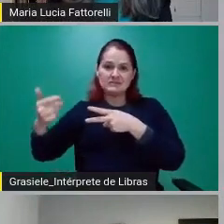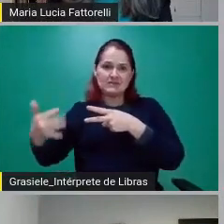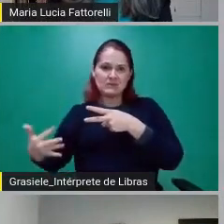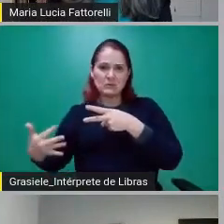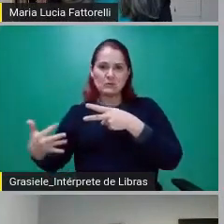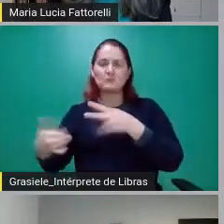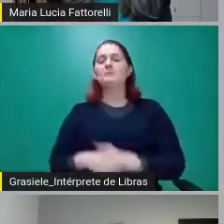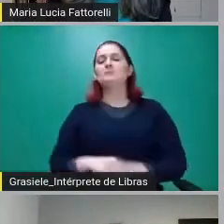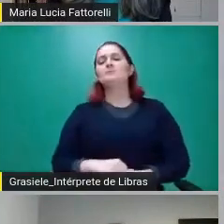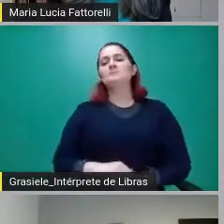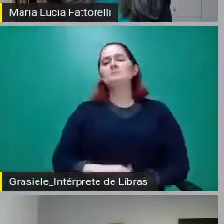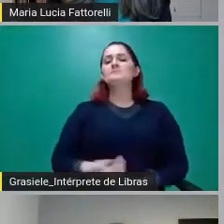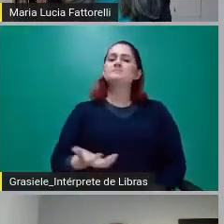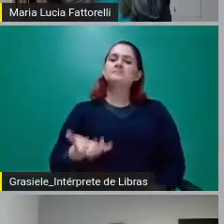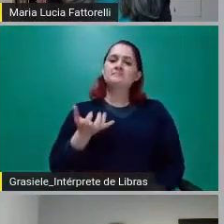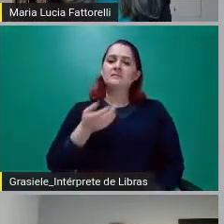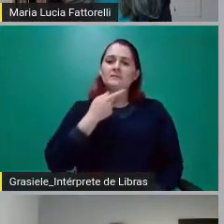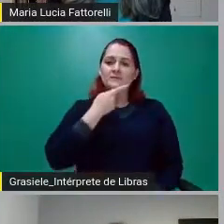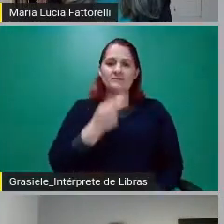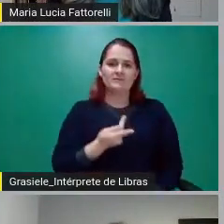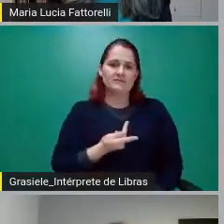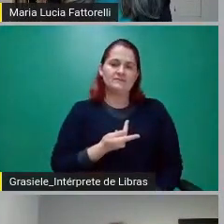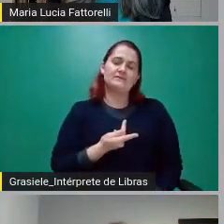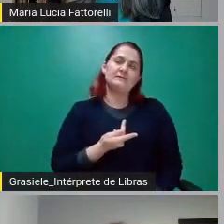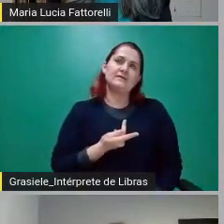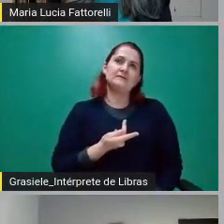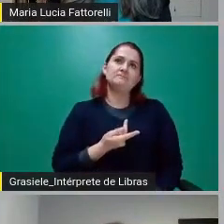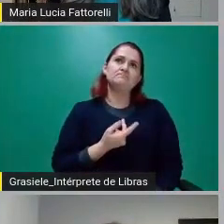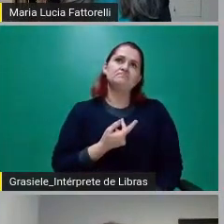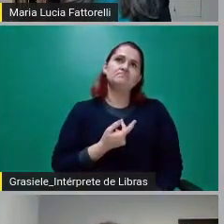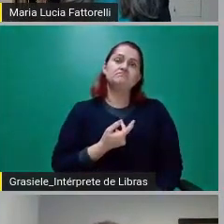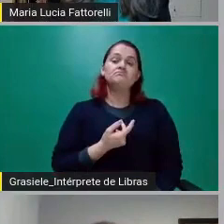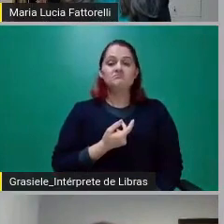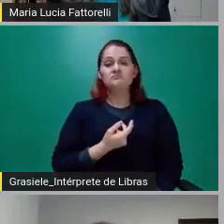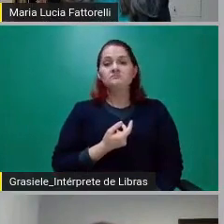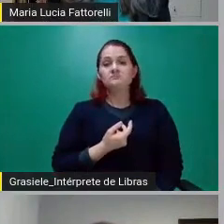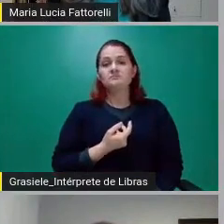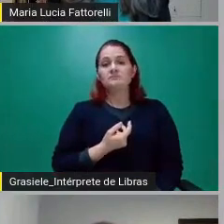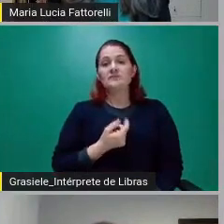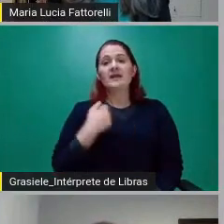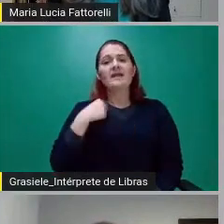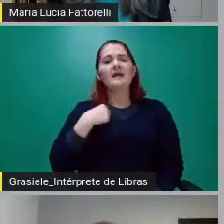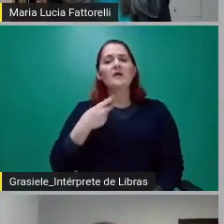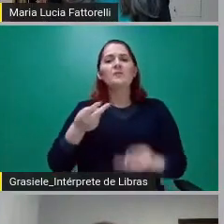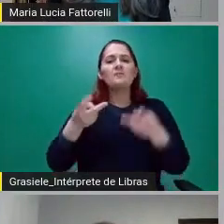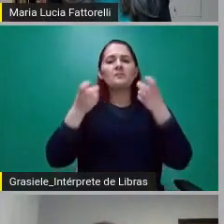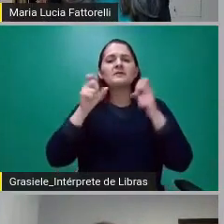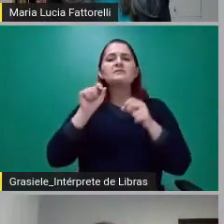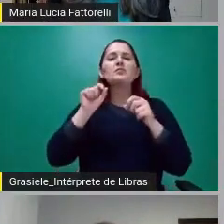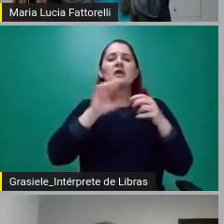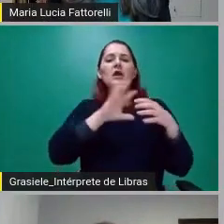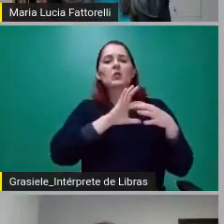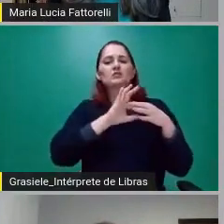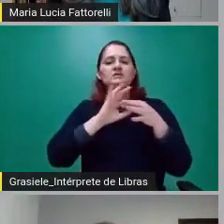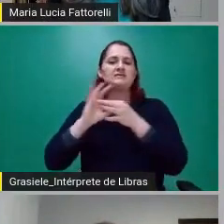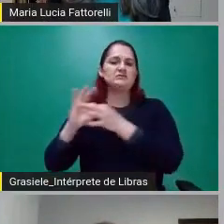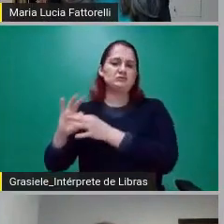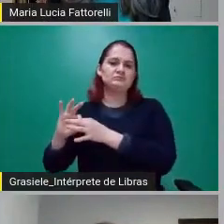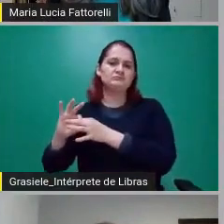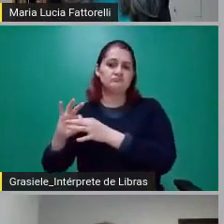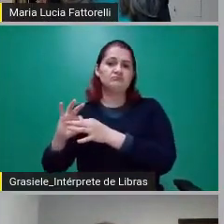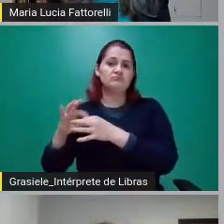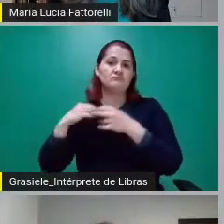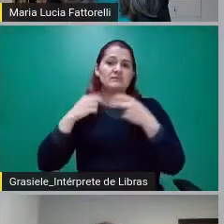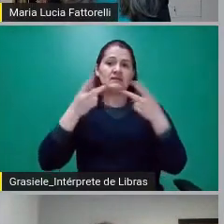falar de que eu vislumbro nesse contexto todo